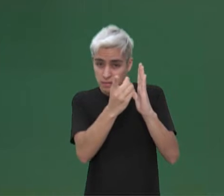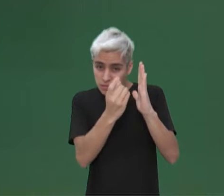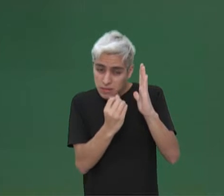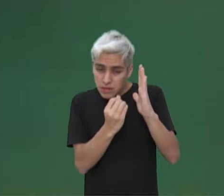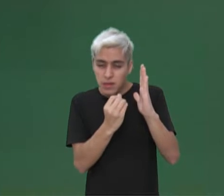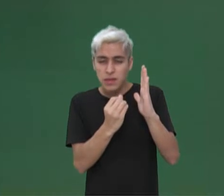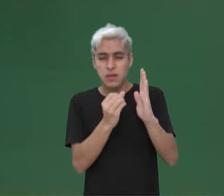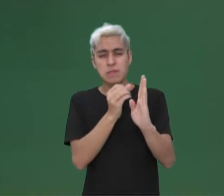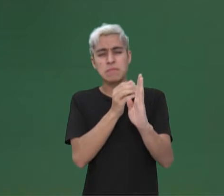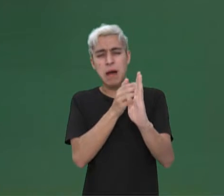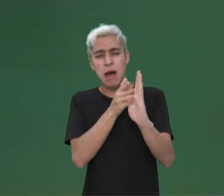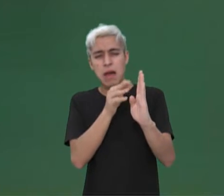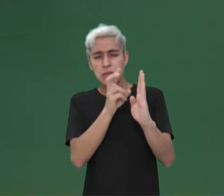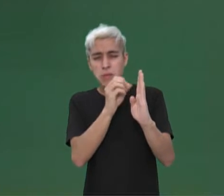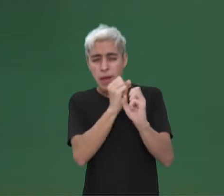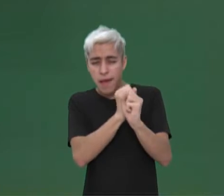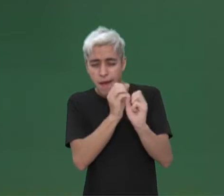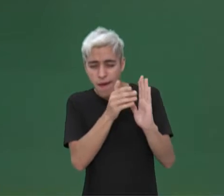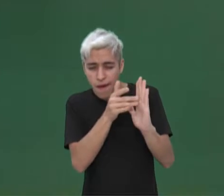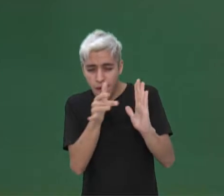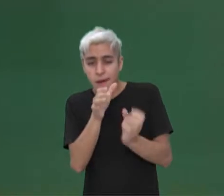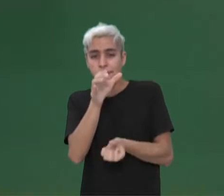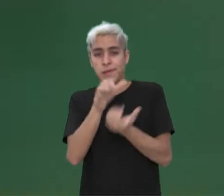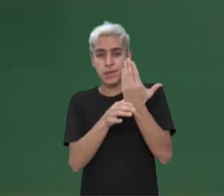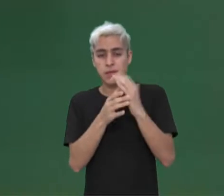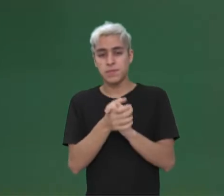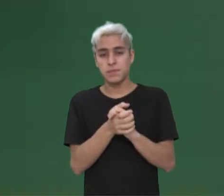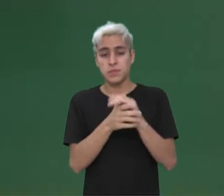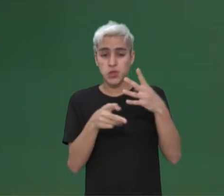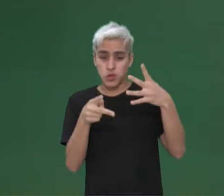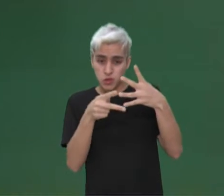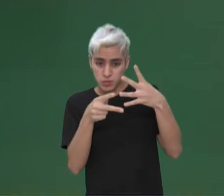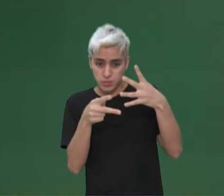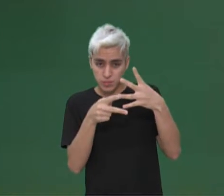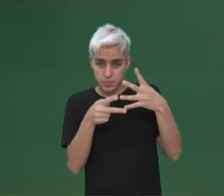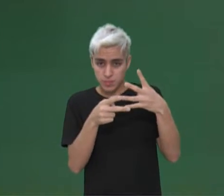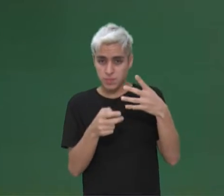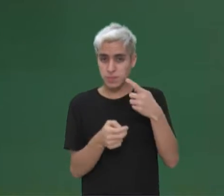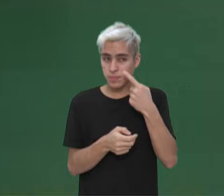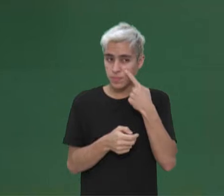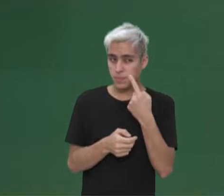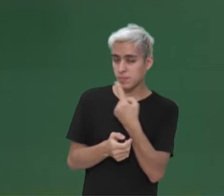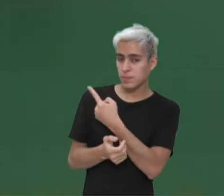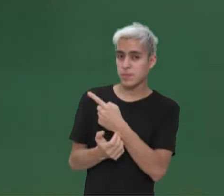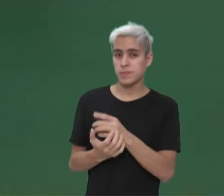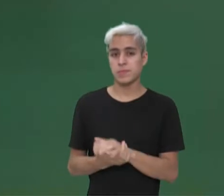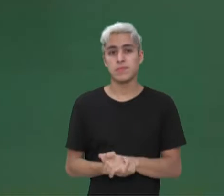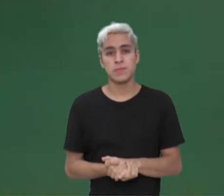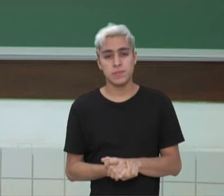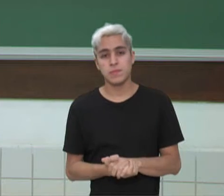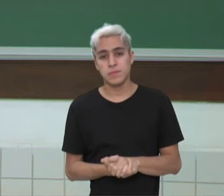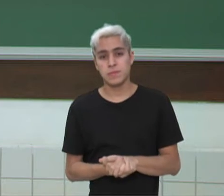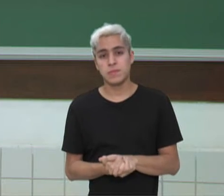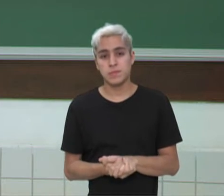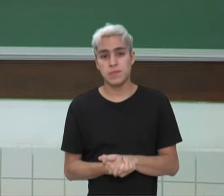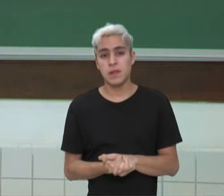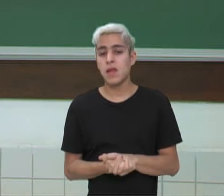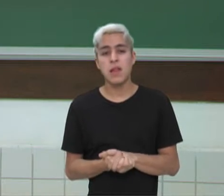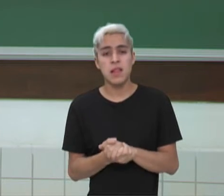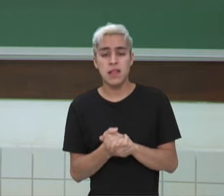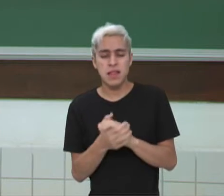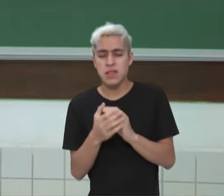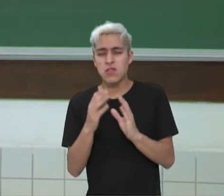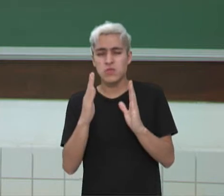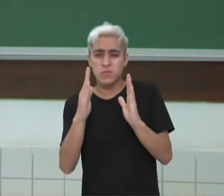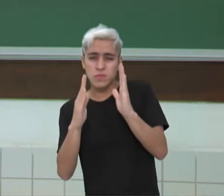primeiros 50 anos de exploração foram criados. Os outros dois, o vice-reinado da Nova Granada e do Rio da Prata, foram criados